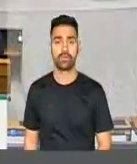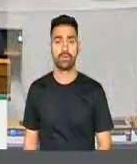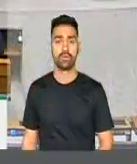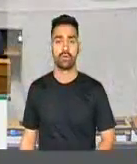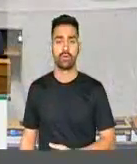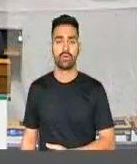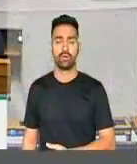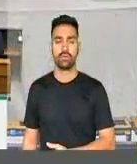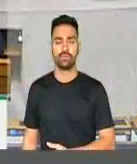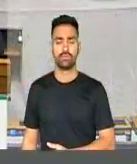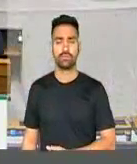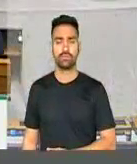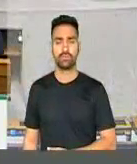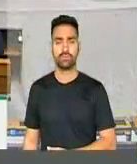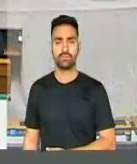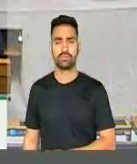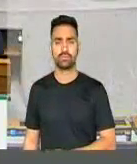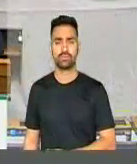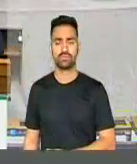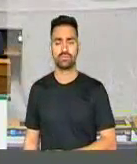Dois minutos para cada um.